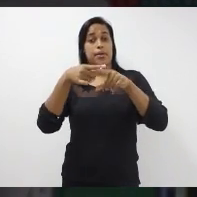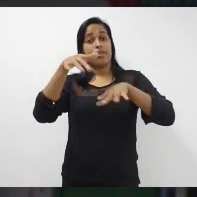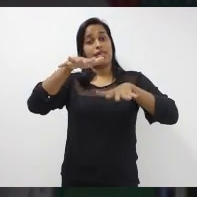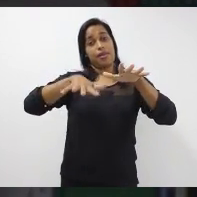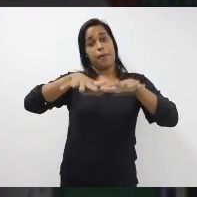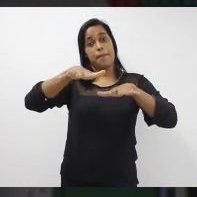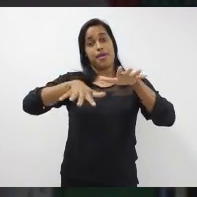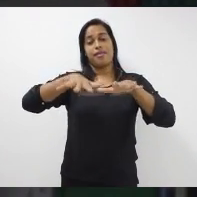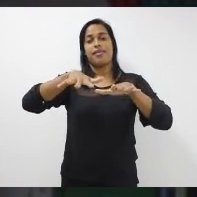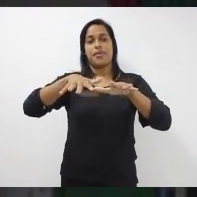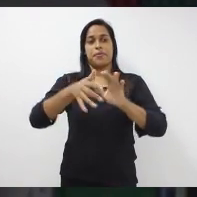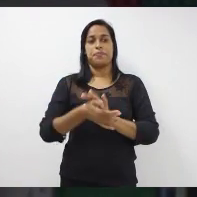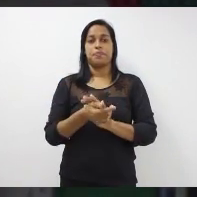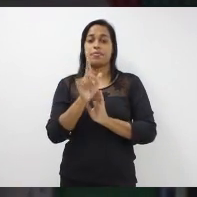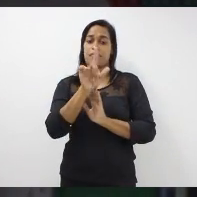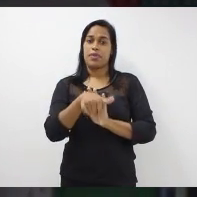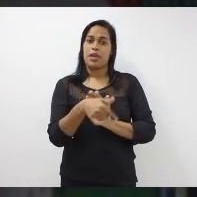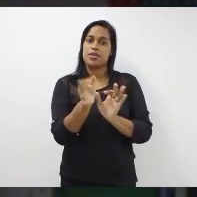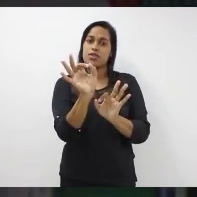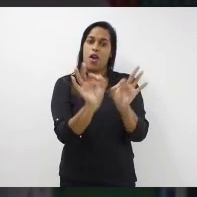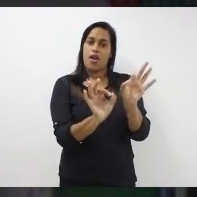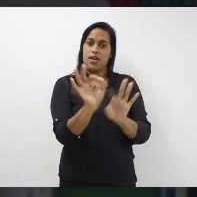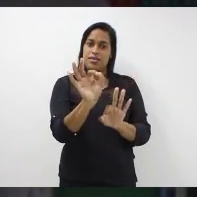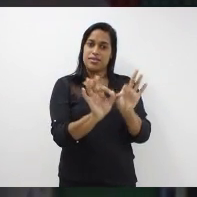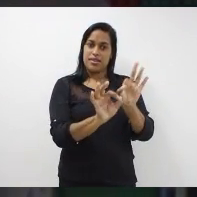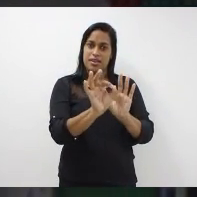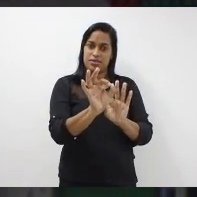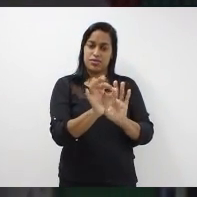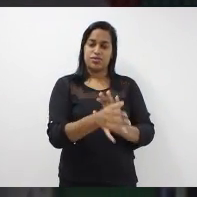deste para serem programados.